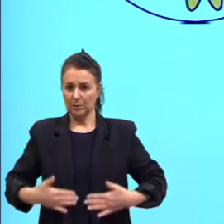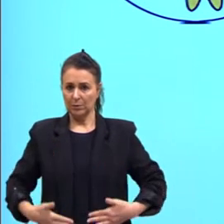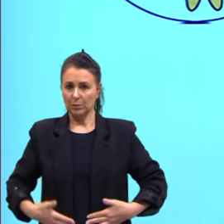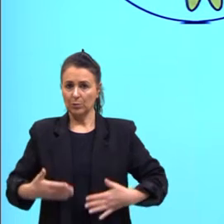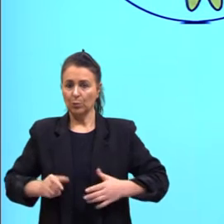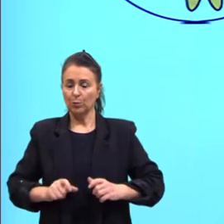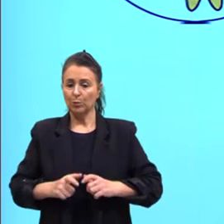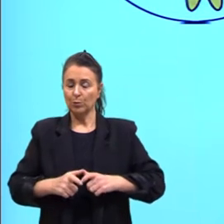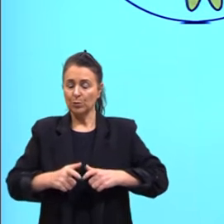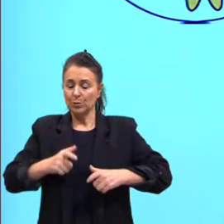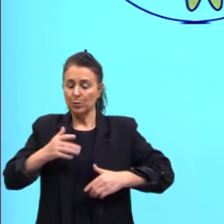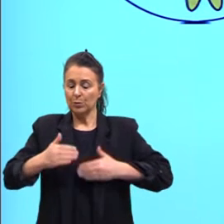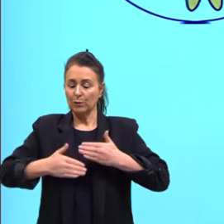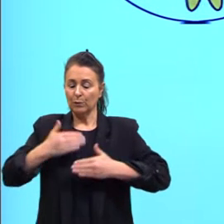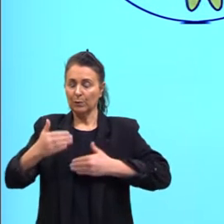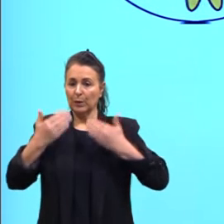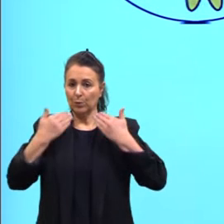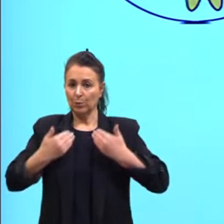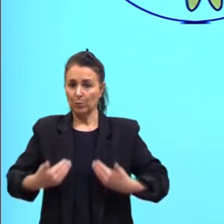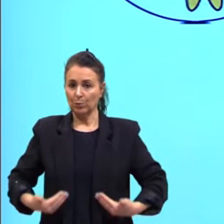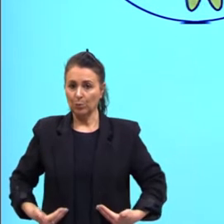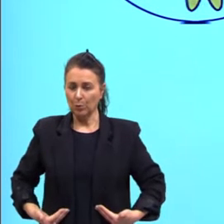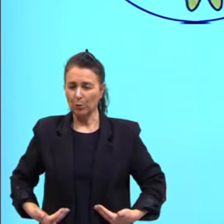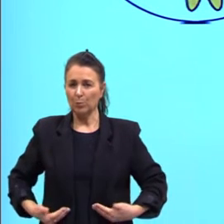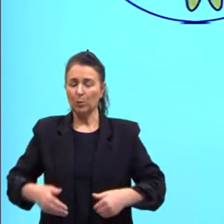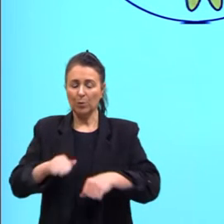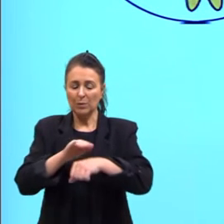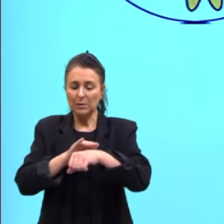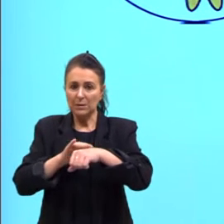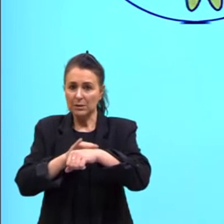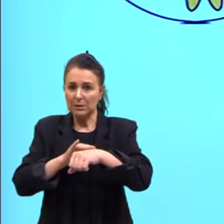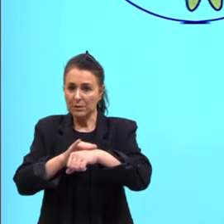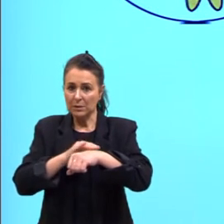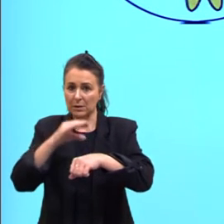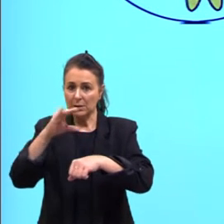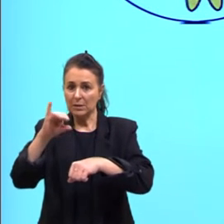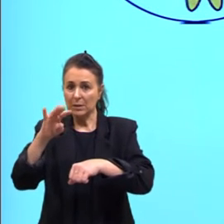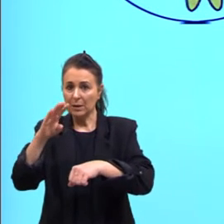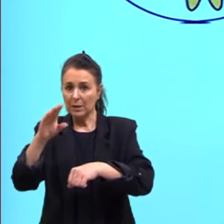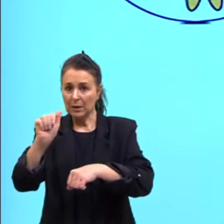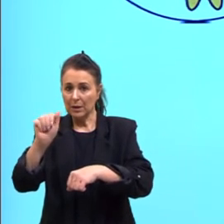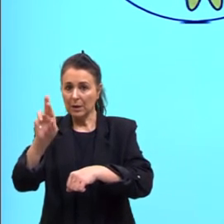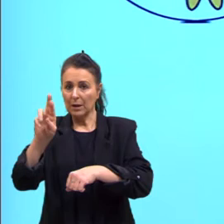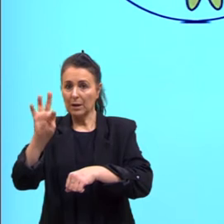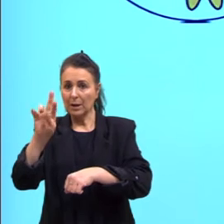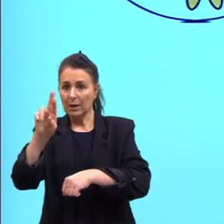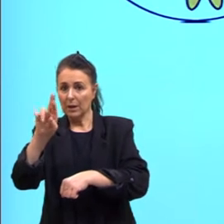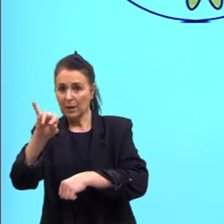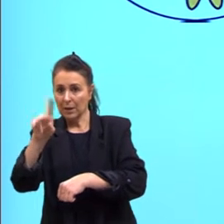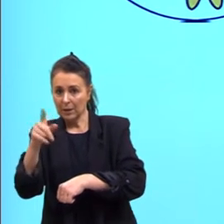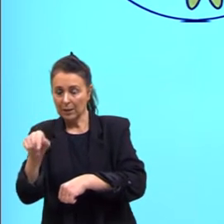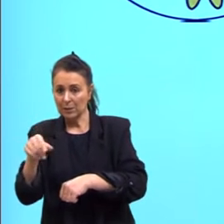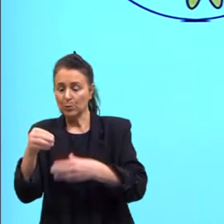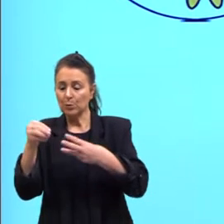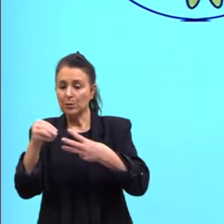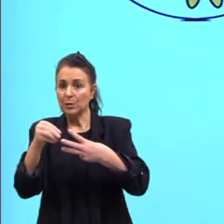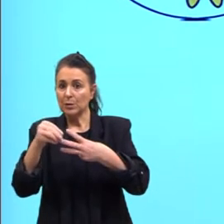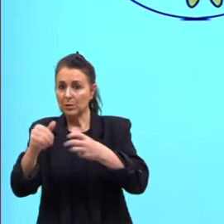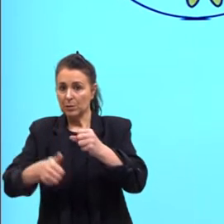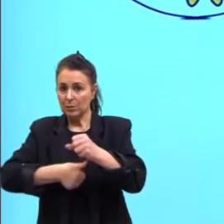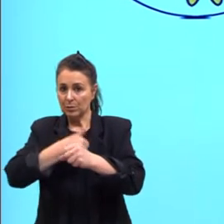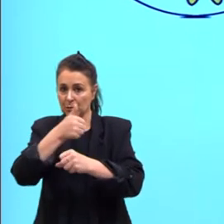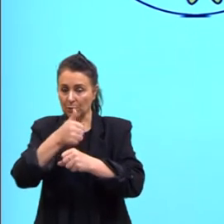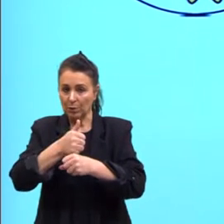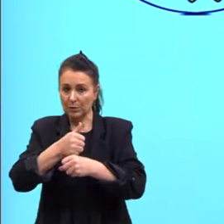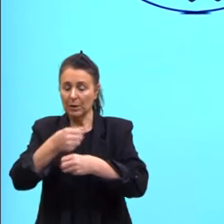de crescimento desenvolvimento cicatrização então quando as células precisam ser substituídas né ocorre